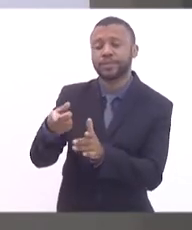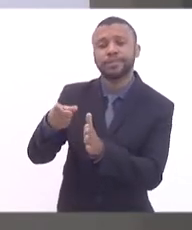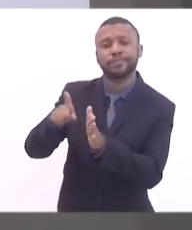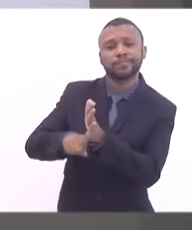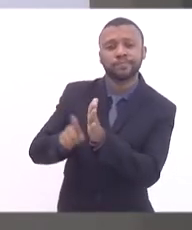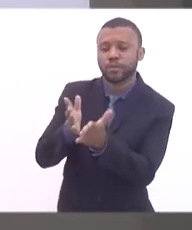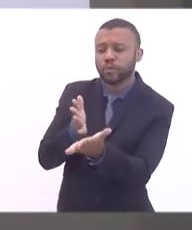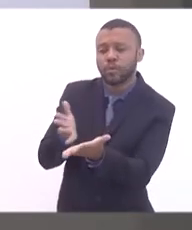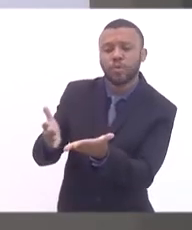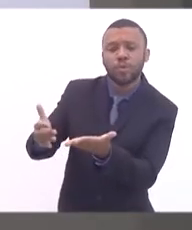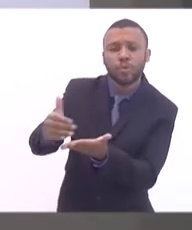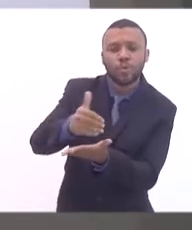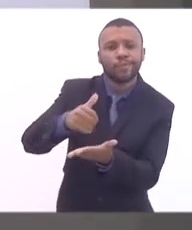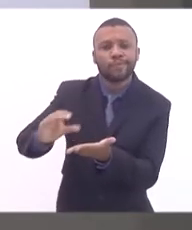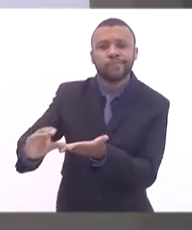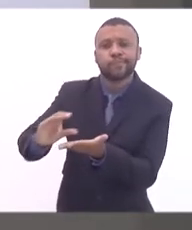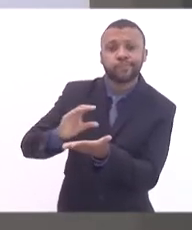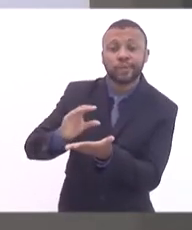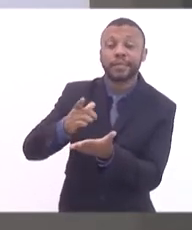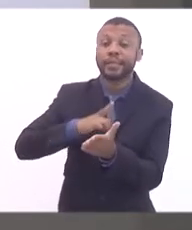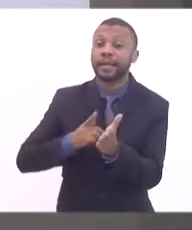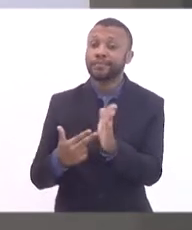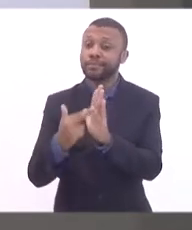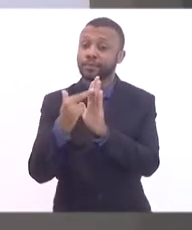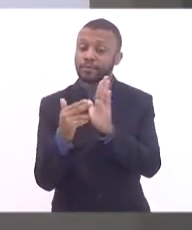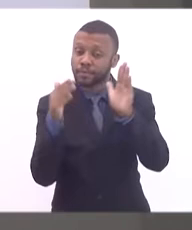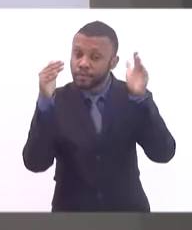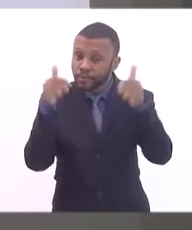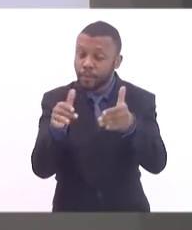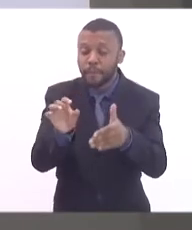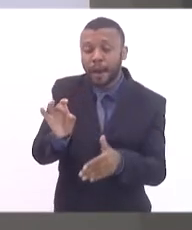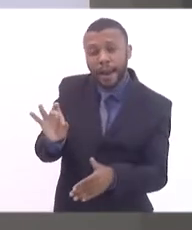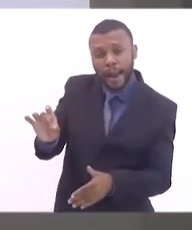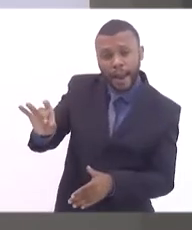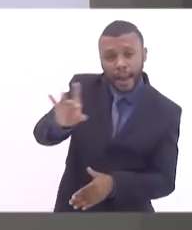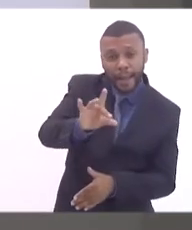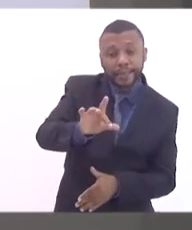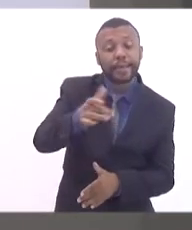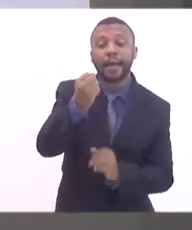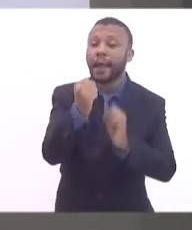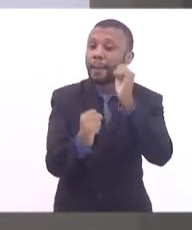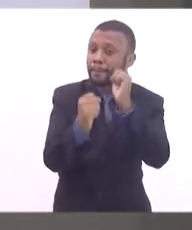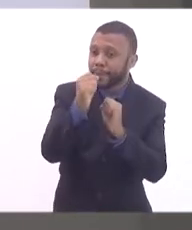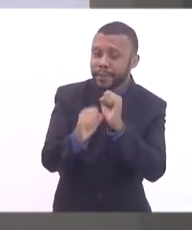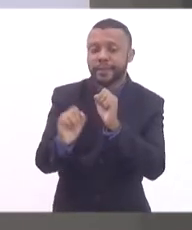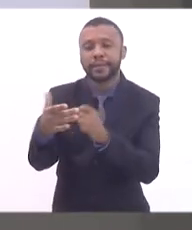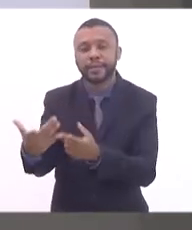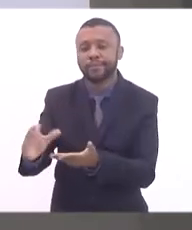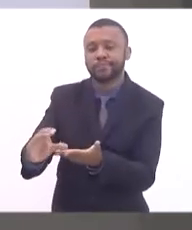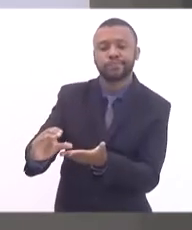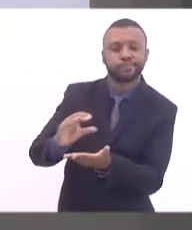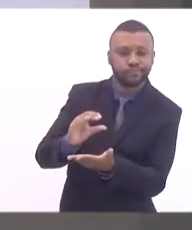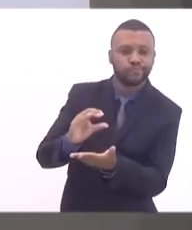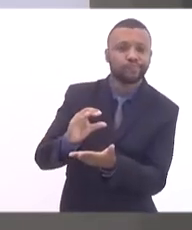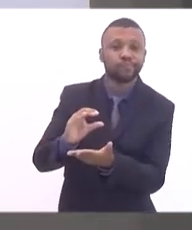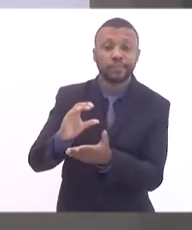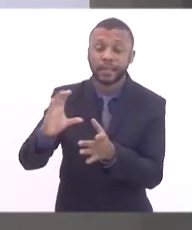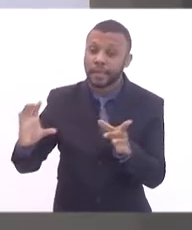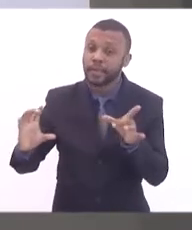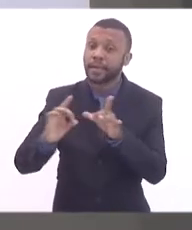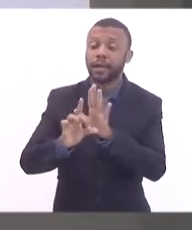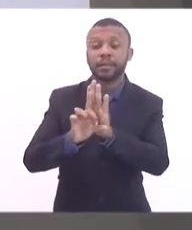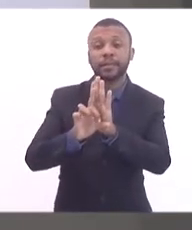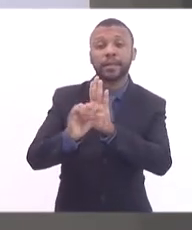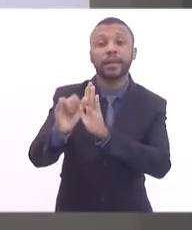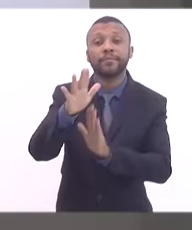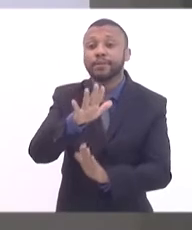regimes especiais para cada contribuinte baseadas nessas letras são genéricas bom então